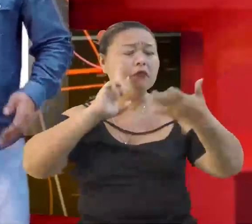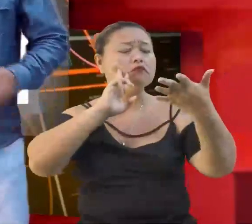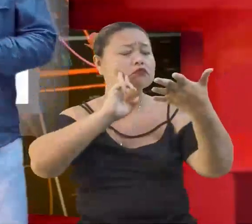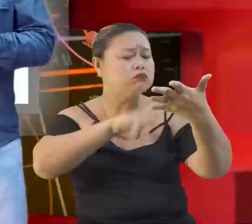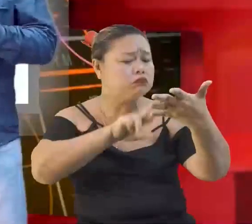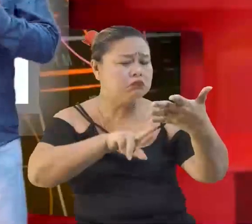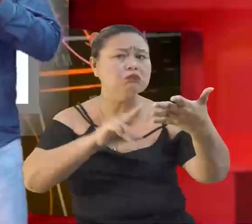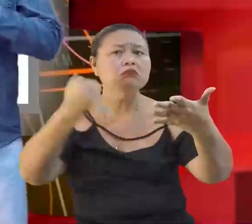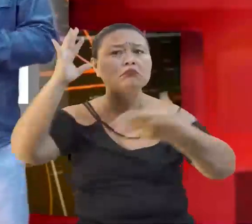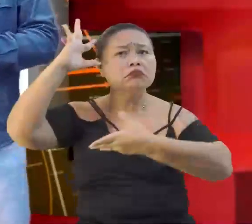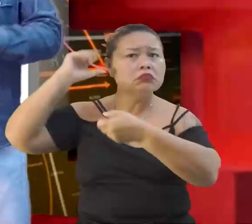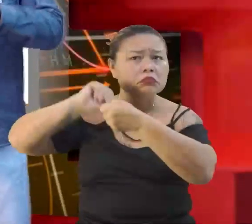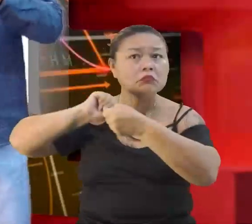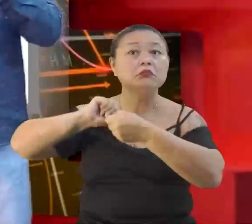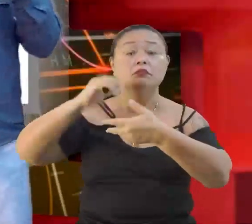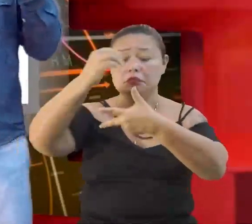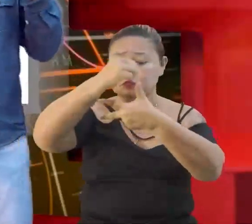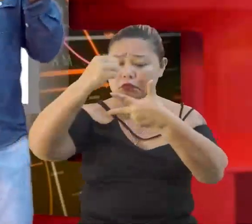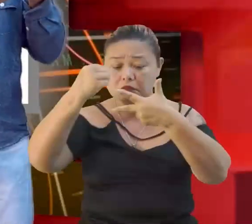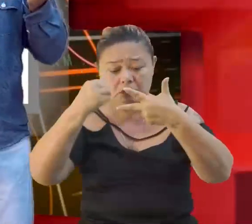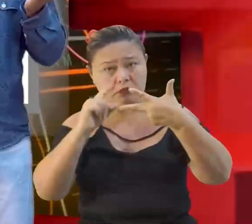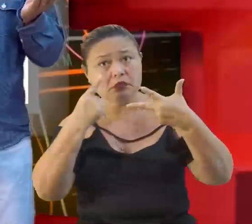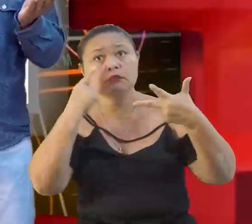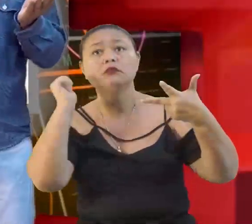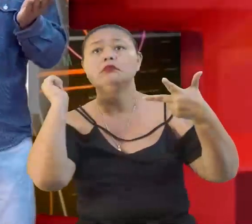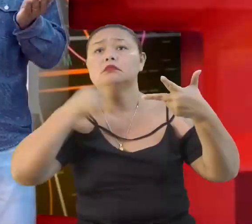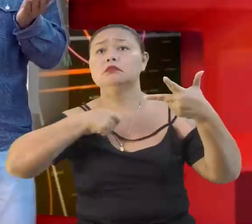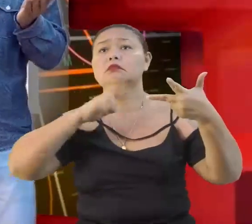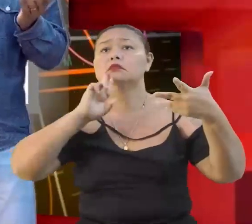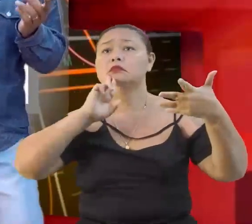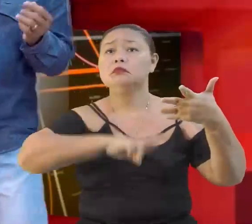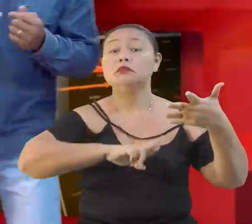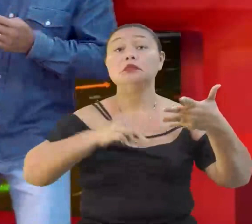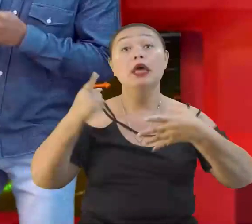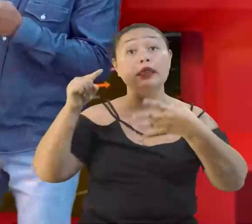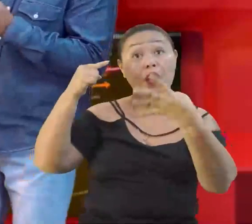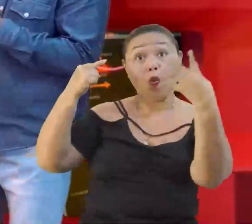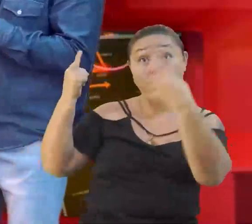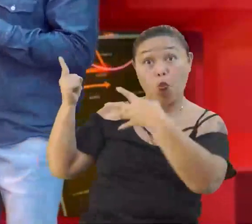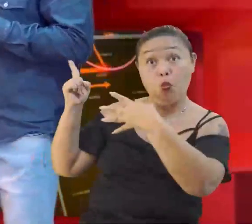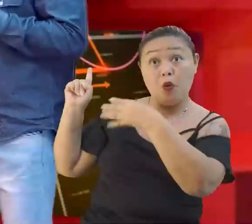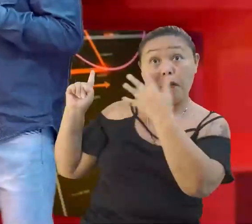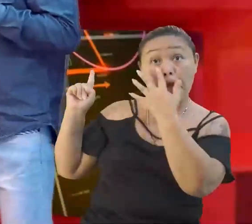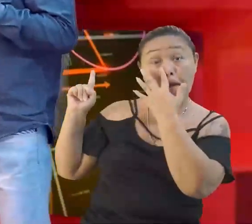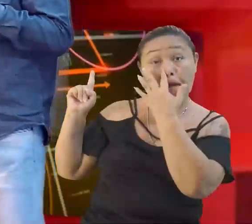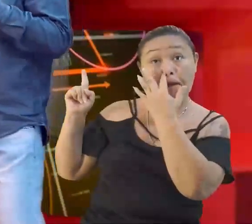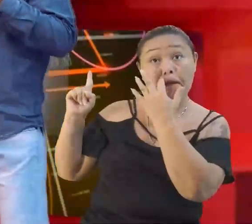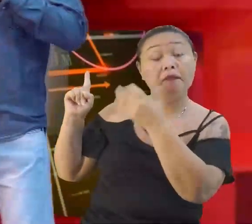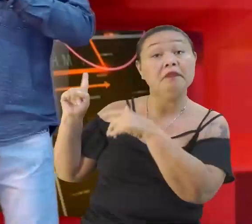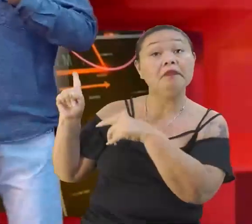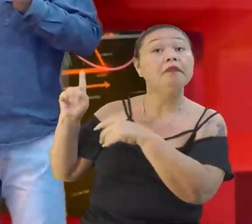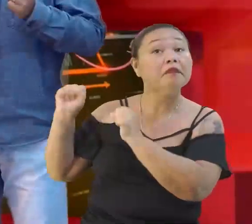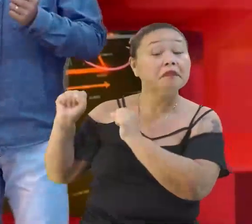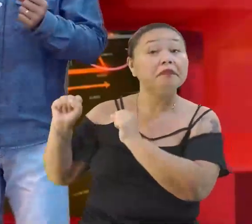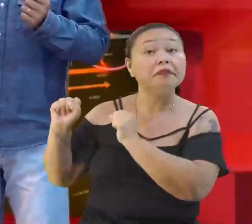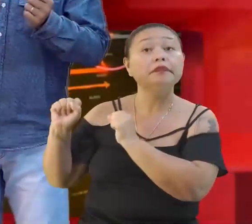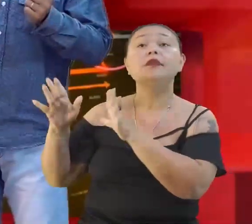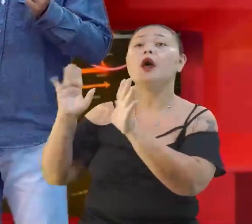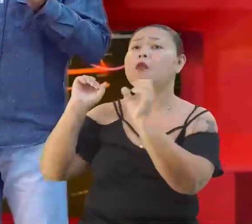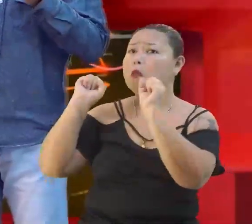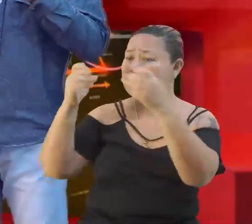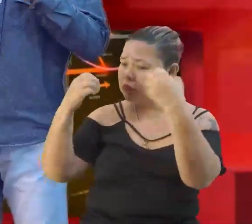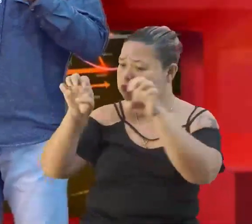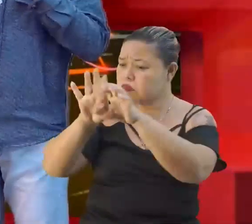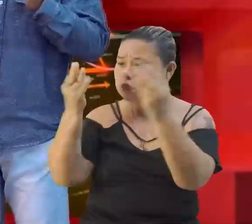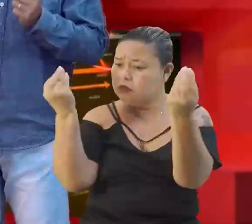lógico. O Enem é puro raciocínio lógico. Nessa daqui, por exemplo, essa quarta questão, que está aqui atrás, nós poderíamos ter equacionado